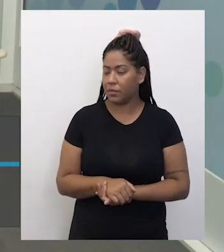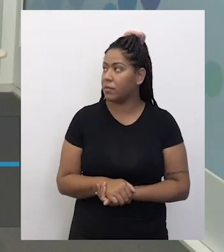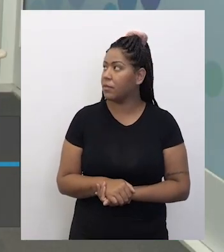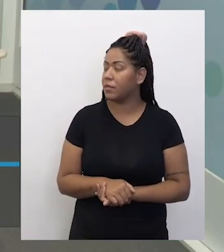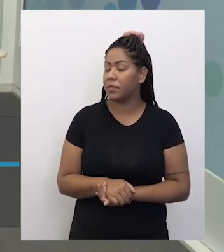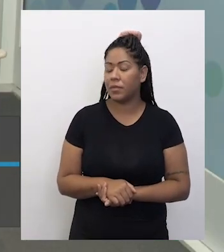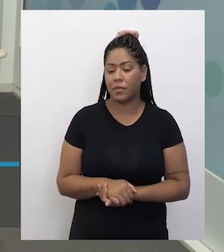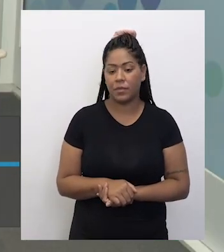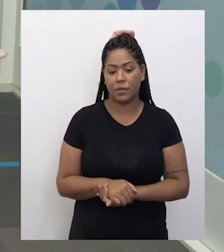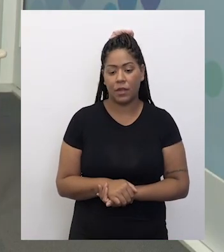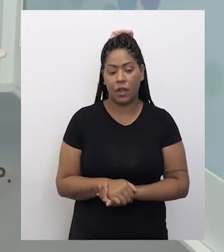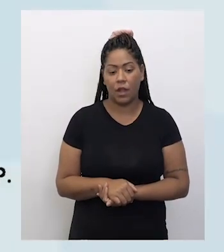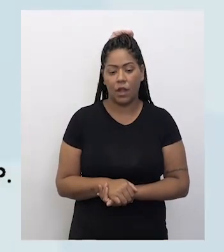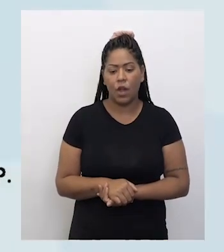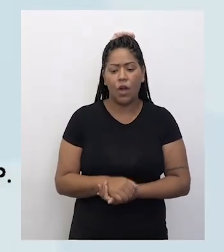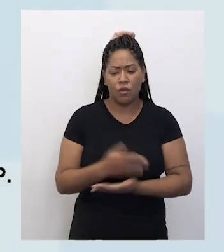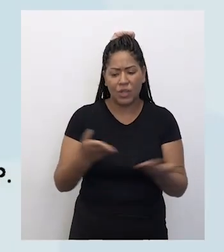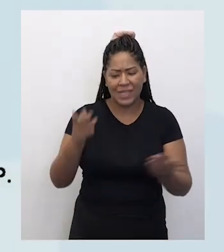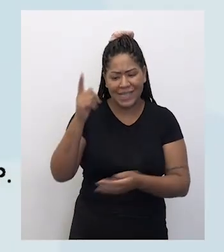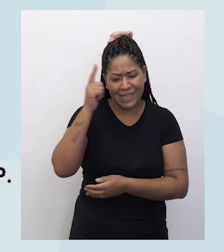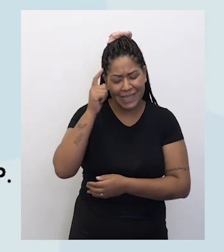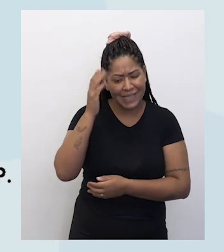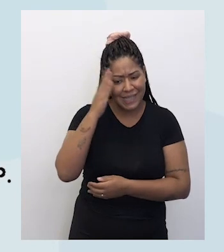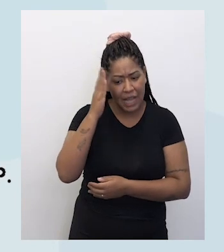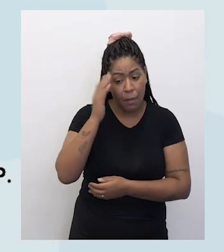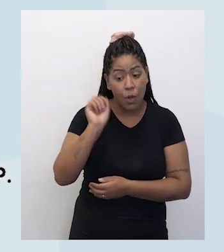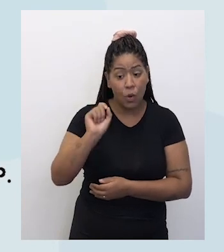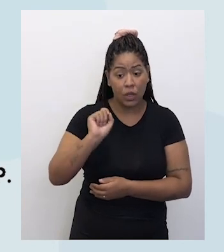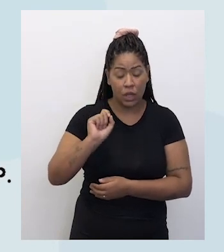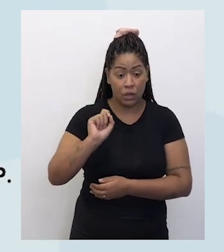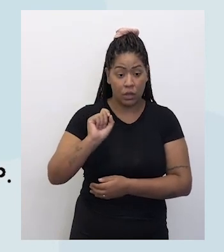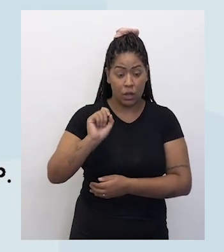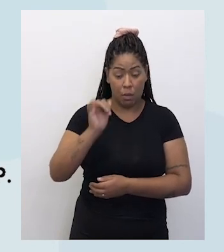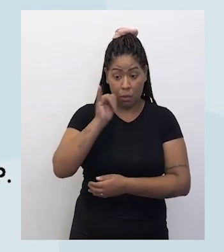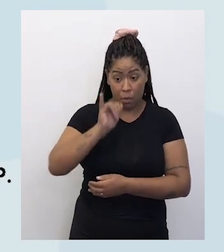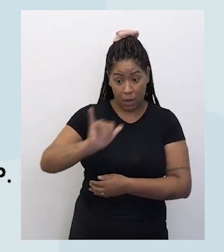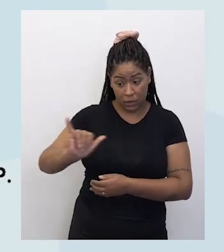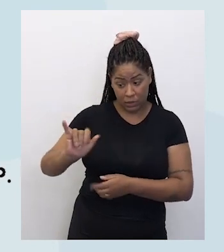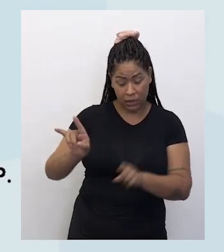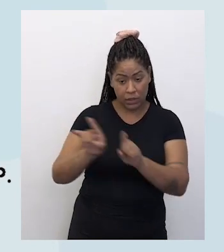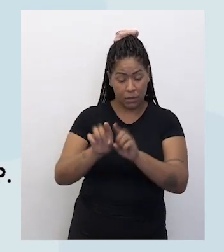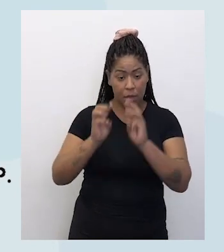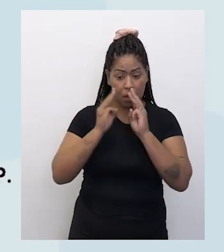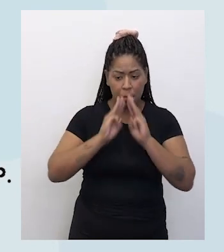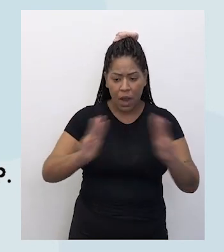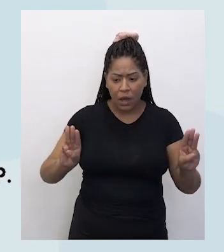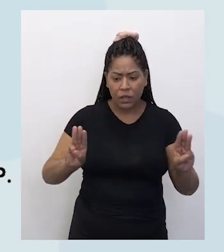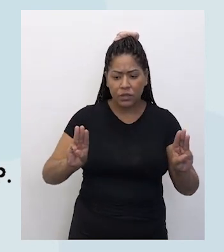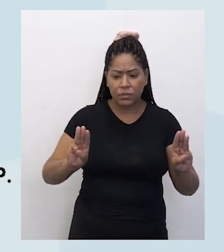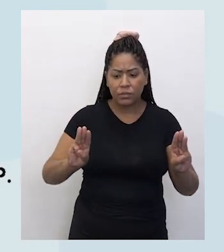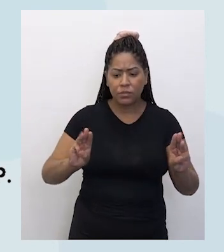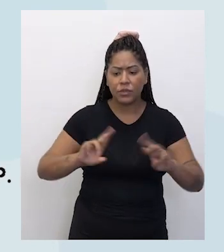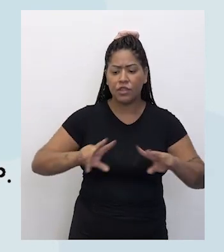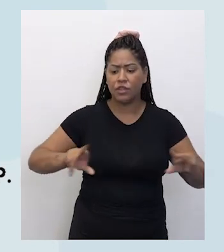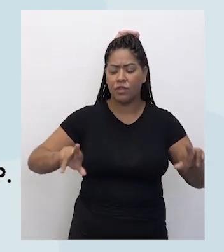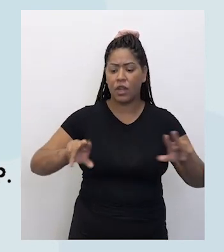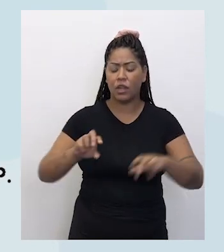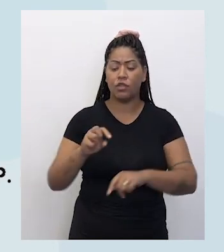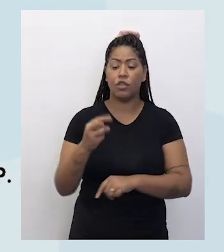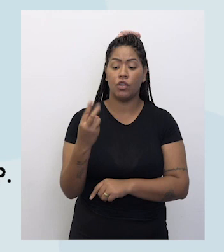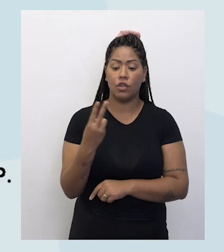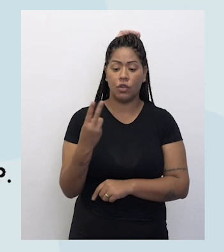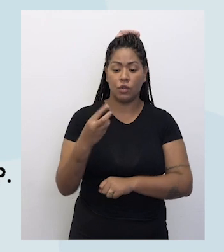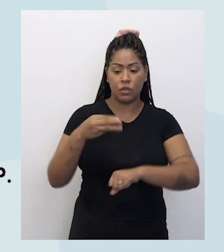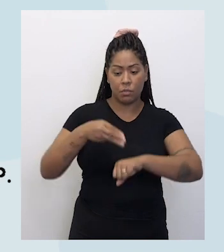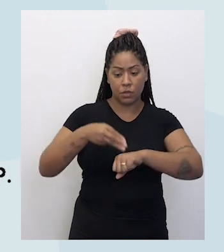Você sabe ou imagina qual seja a diferença entre propaganda e marketing? Vocês terão aí já 2 minutinhos para responder se vocês